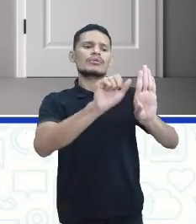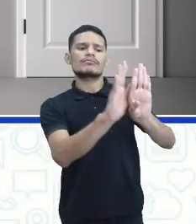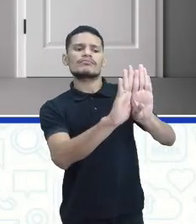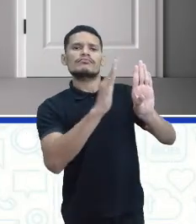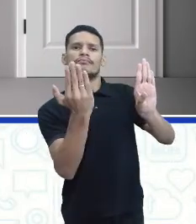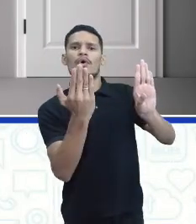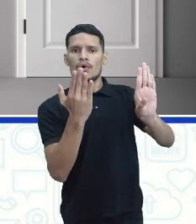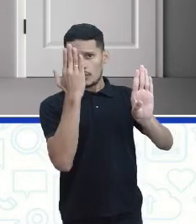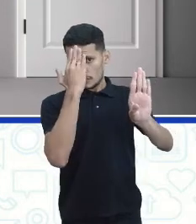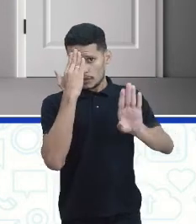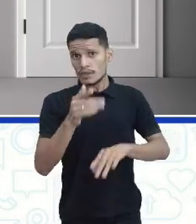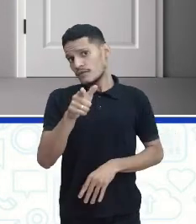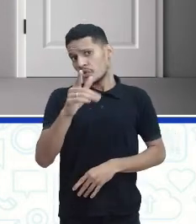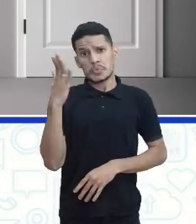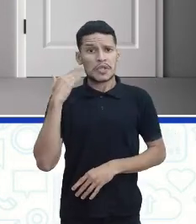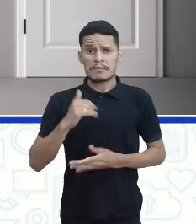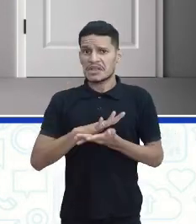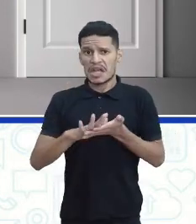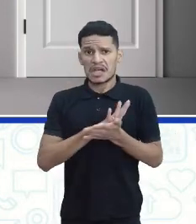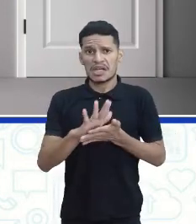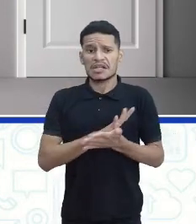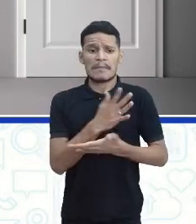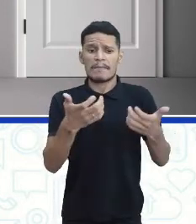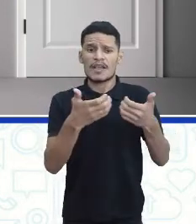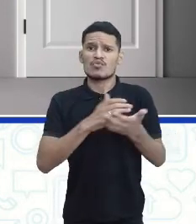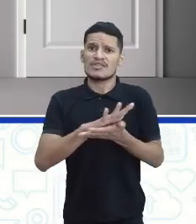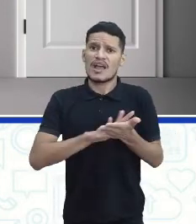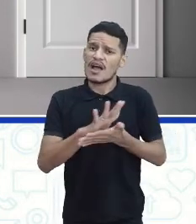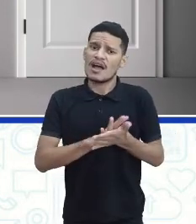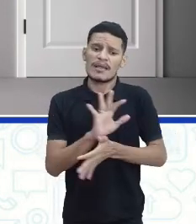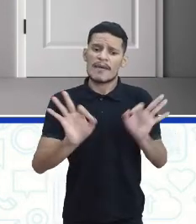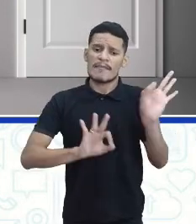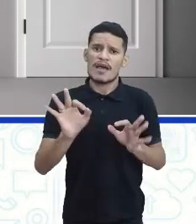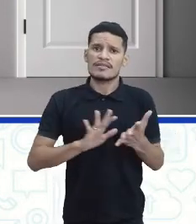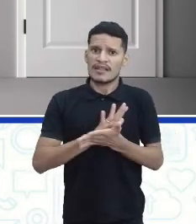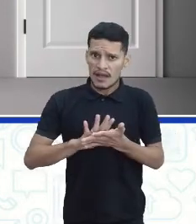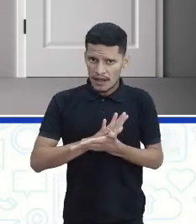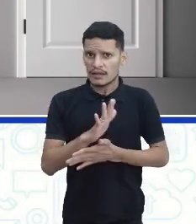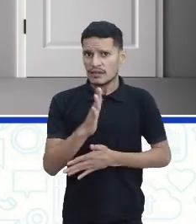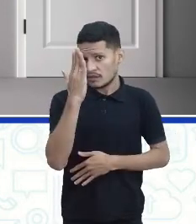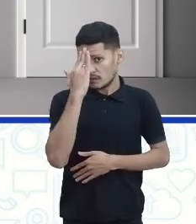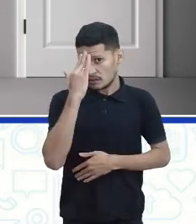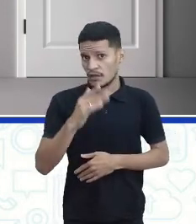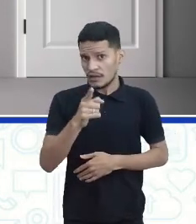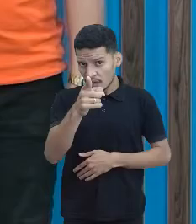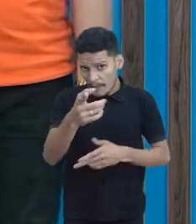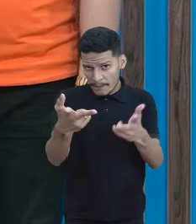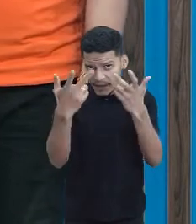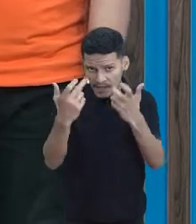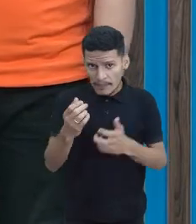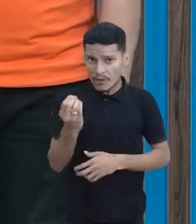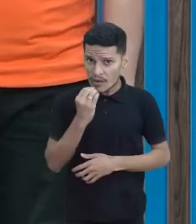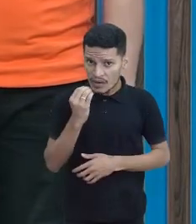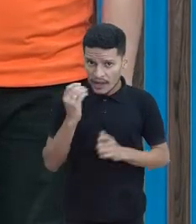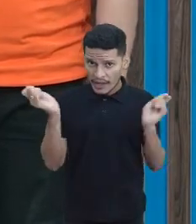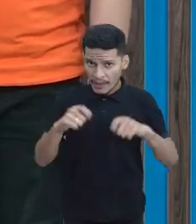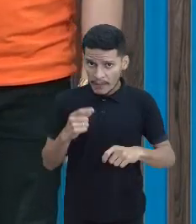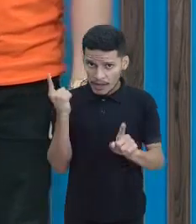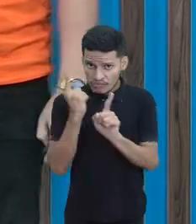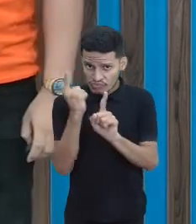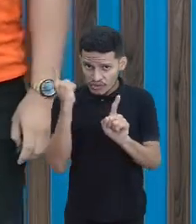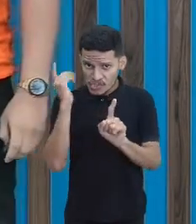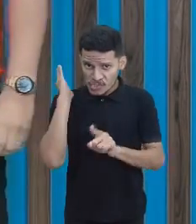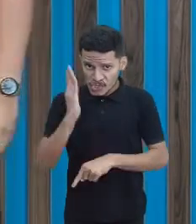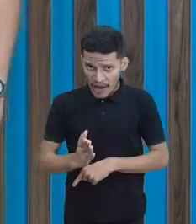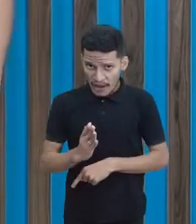sabe. Ou não abre, ou não está perto, ou não está atento, não está preparado. Você percebe as oportunidades quando elas aparecem?